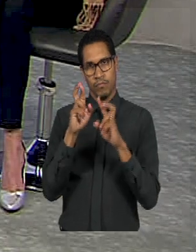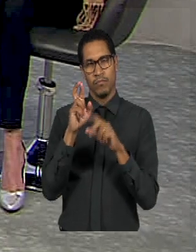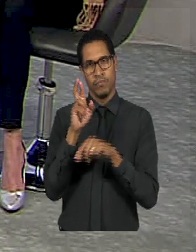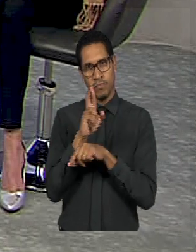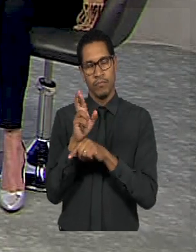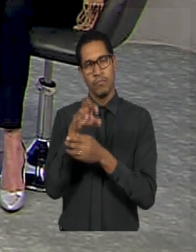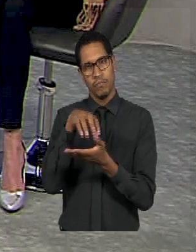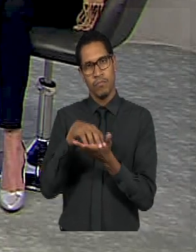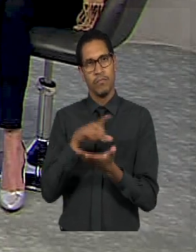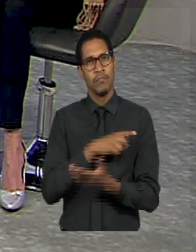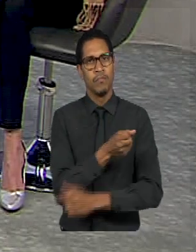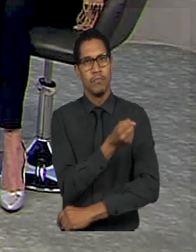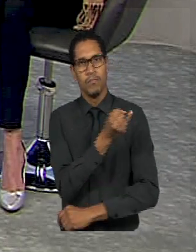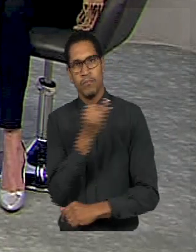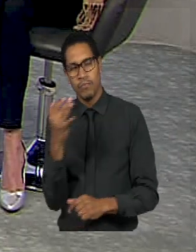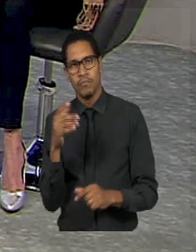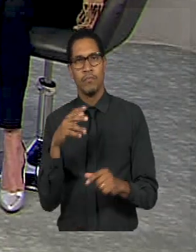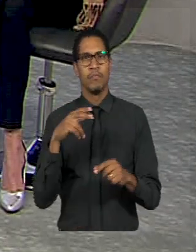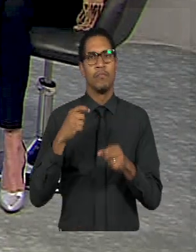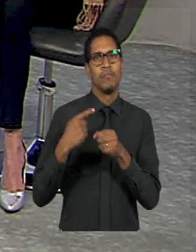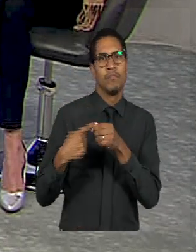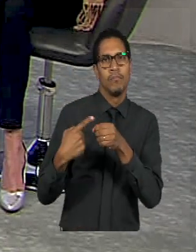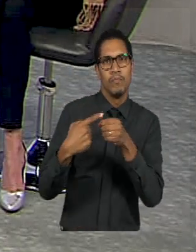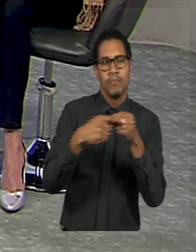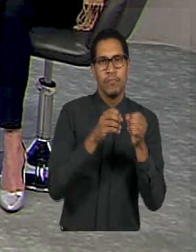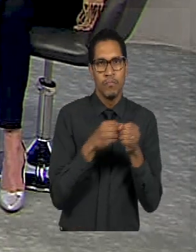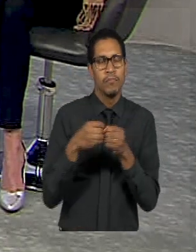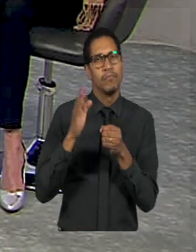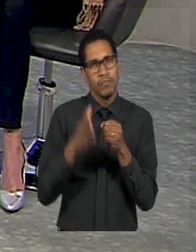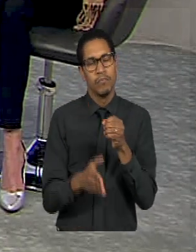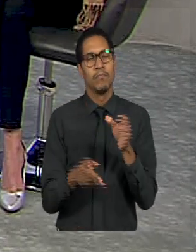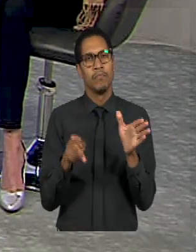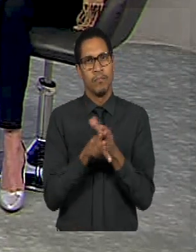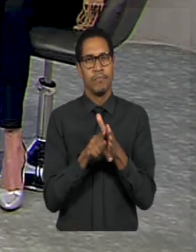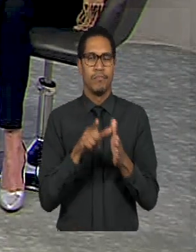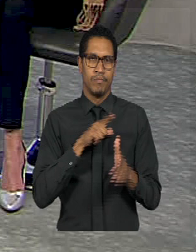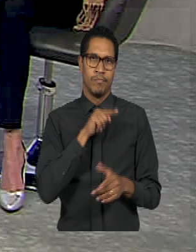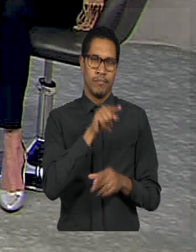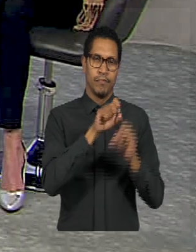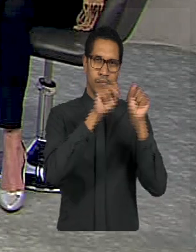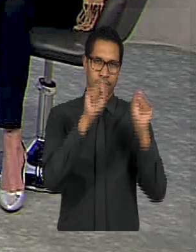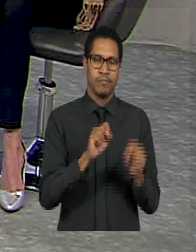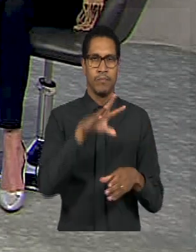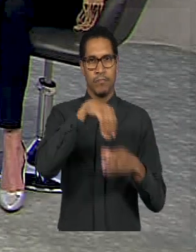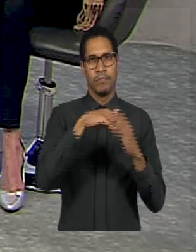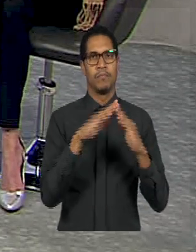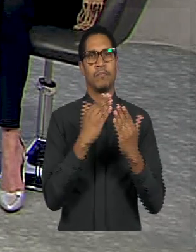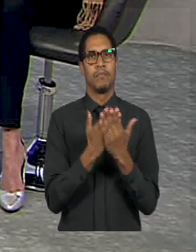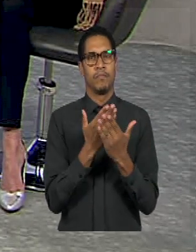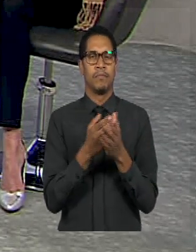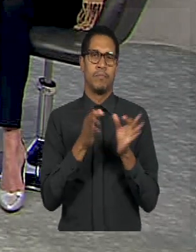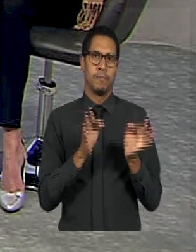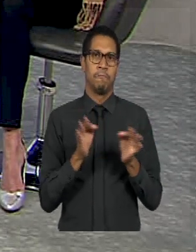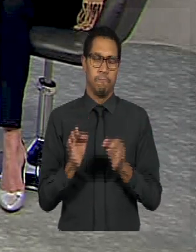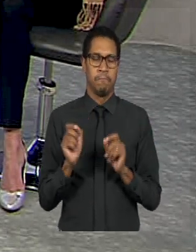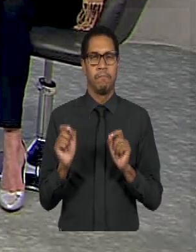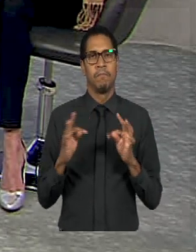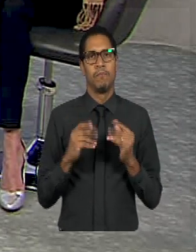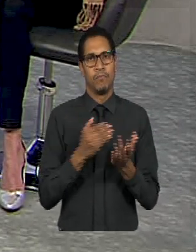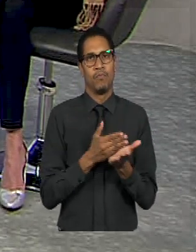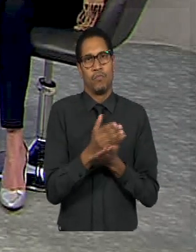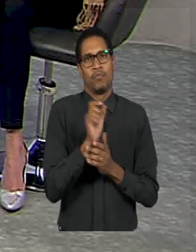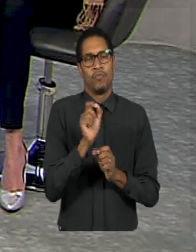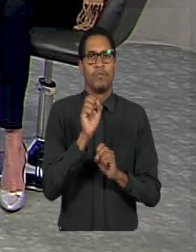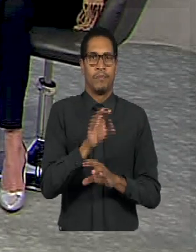vários municípios que já implantaram esses sistemas nas escolas, porque tudo se inicia com